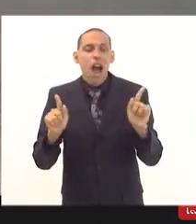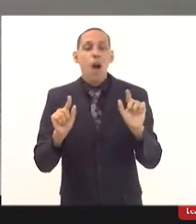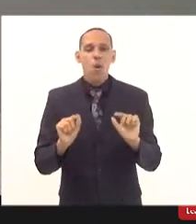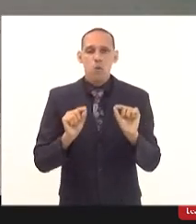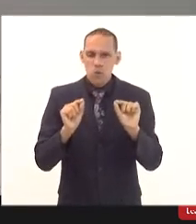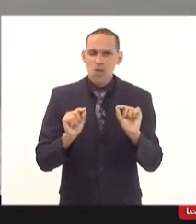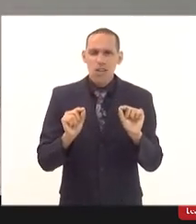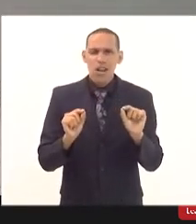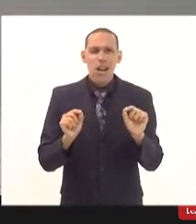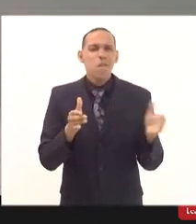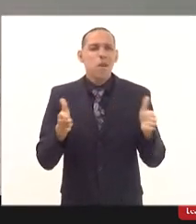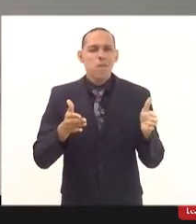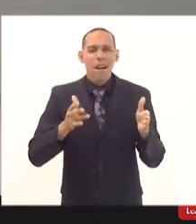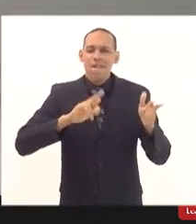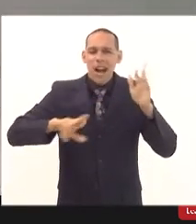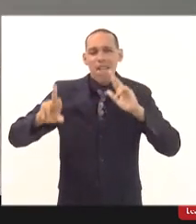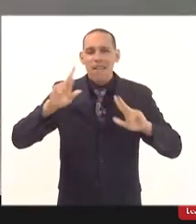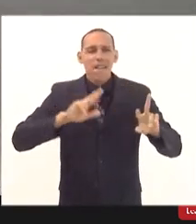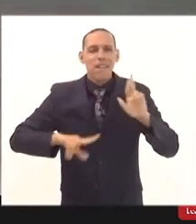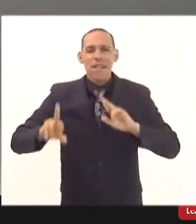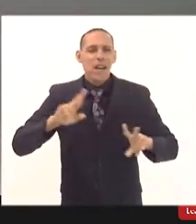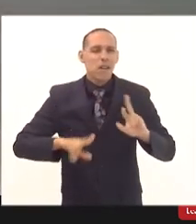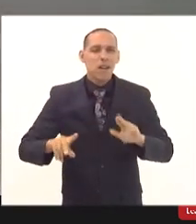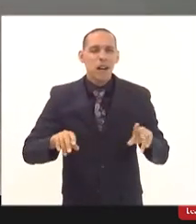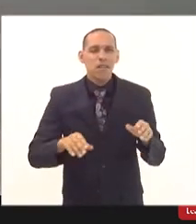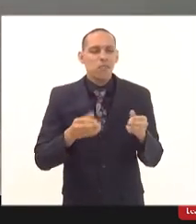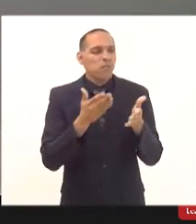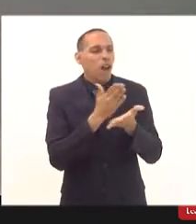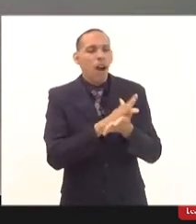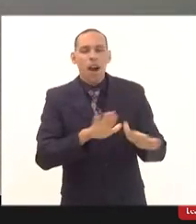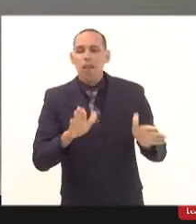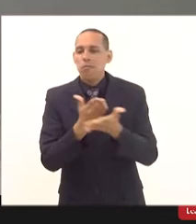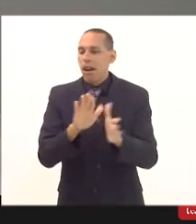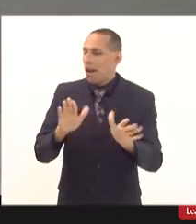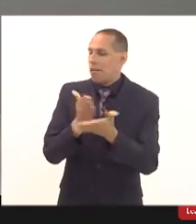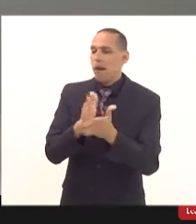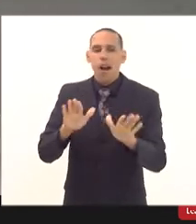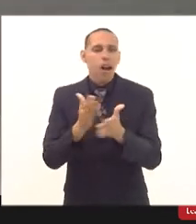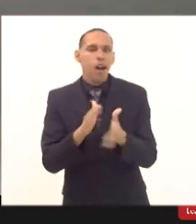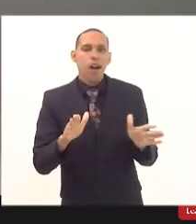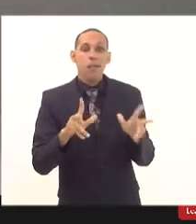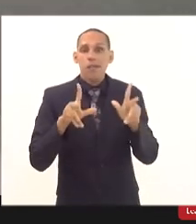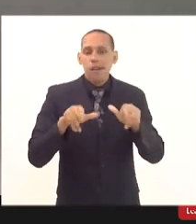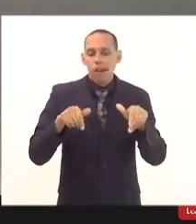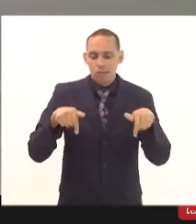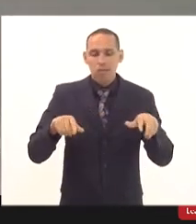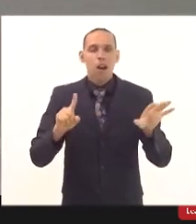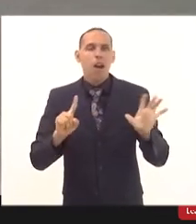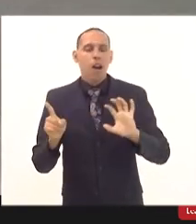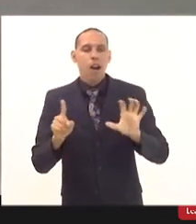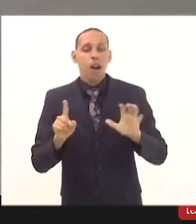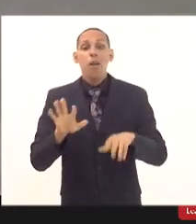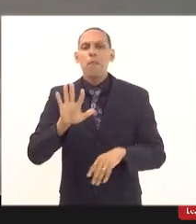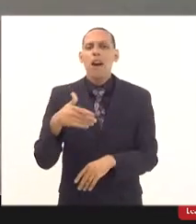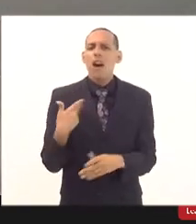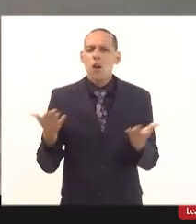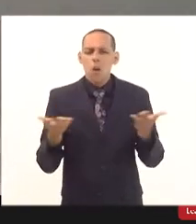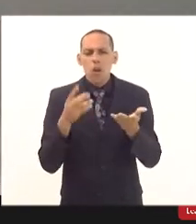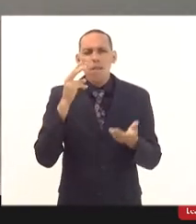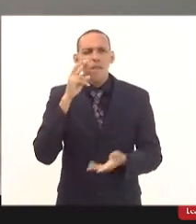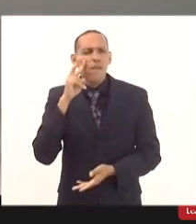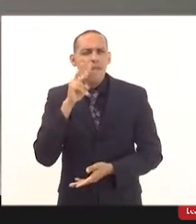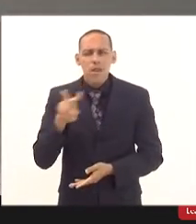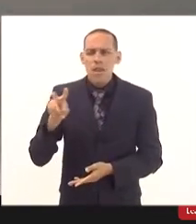foram vários momentos para o gesto de continuidade que essa emissora sofreu mas o peixe assim pela gravidade